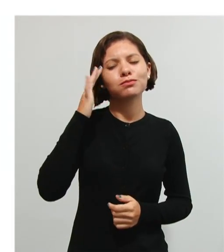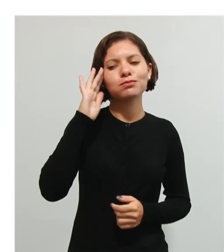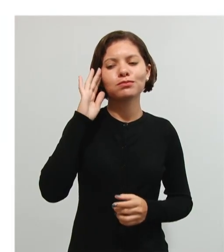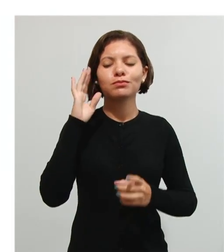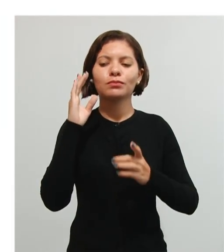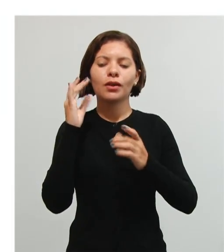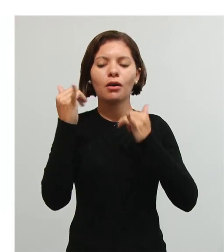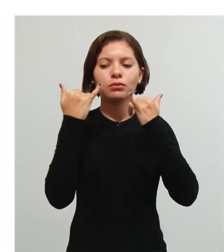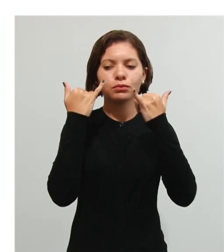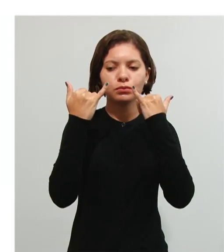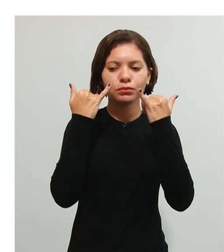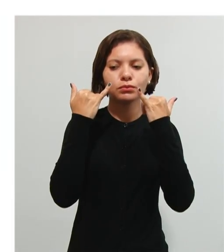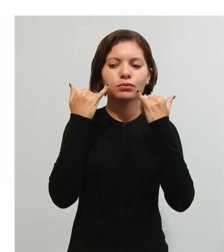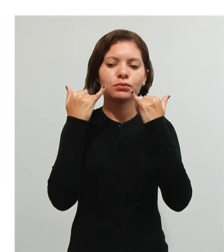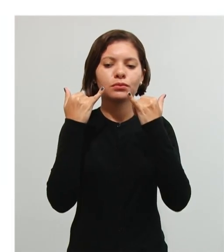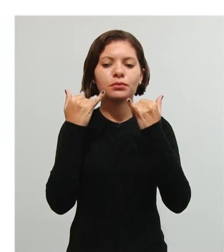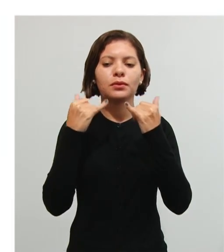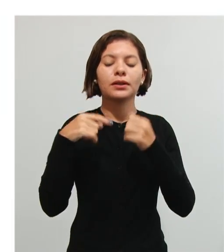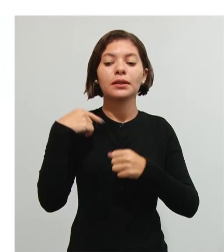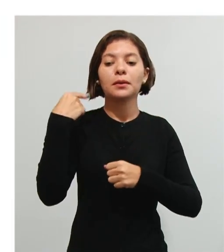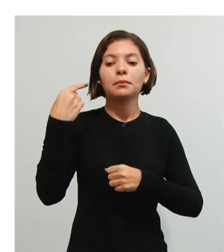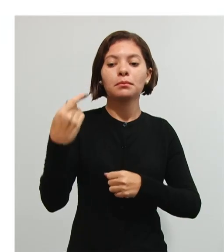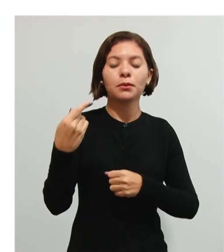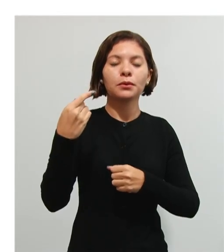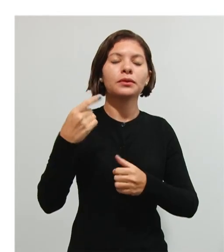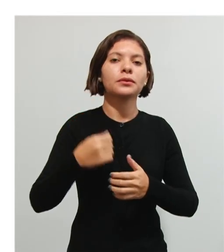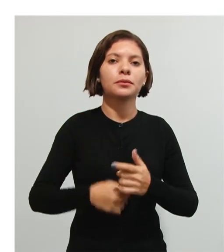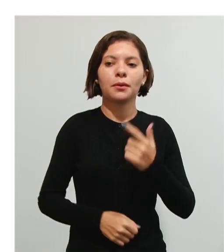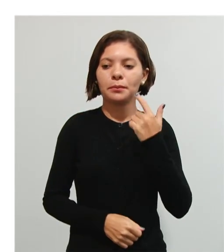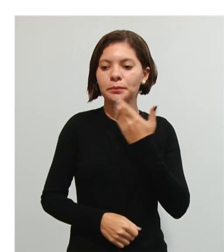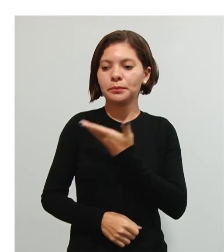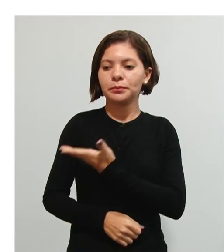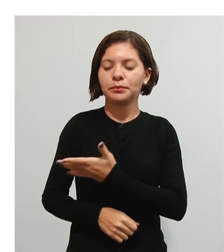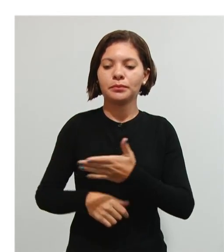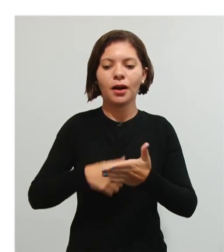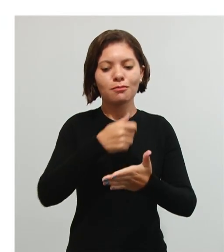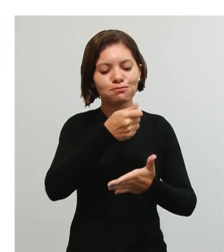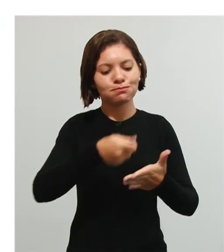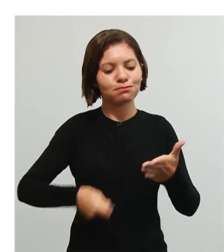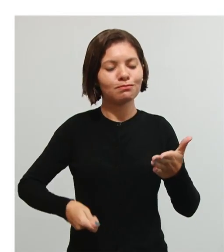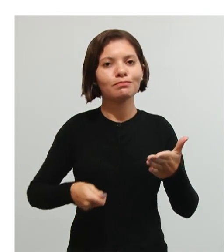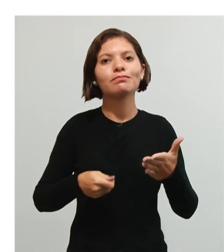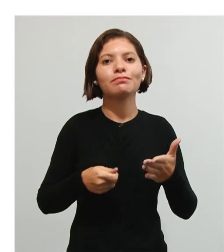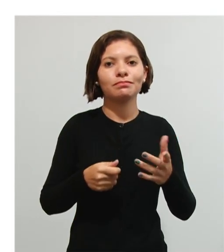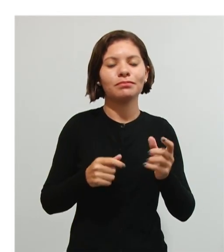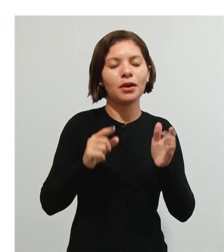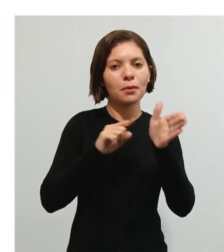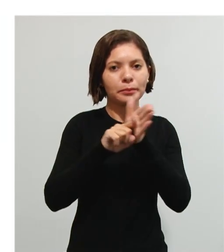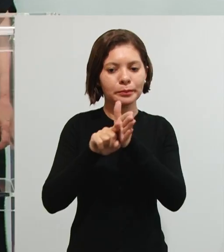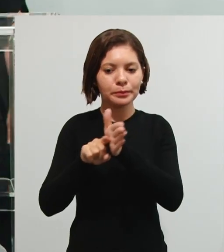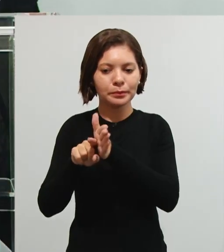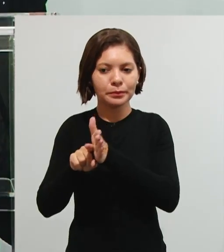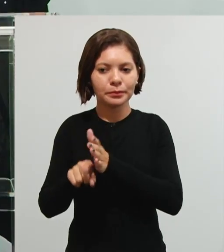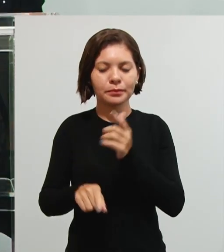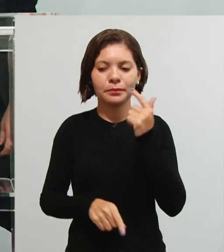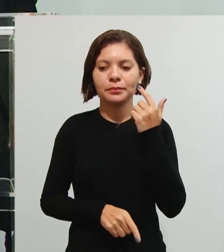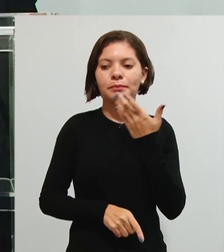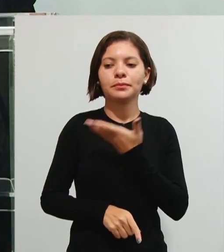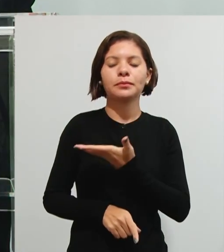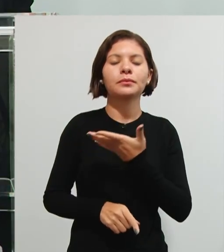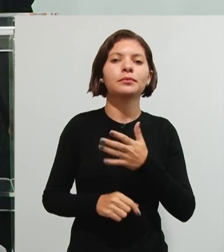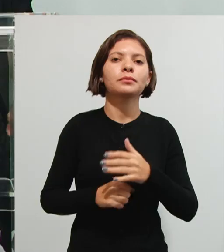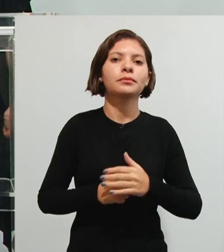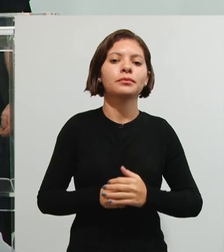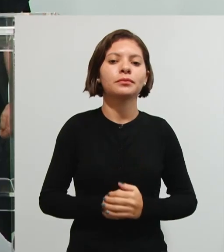colhidos. E depois a redação do relatório da pesquisa. Esse é o diagrama do fluxo completo de uma